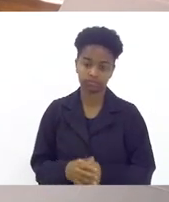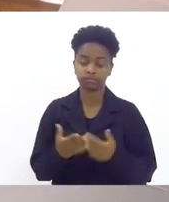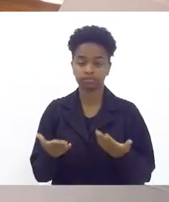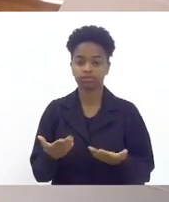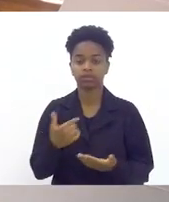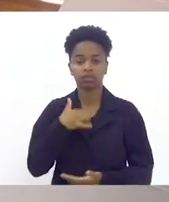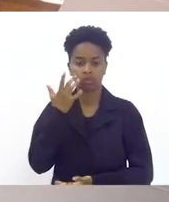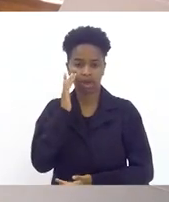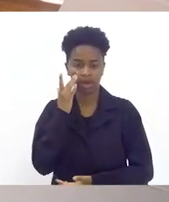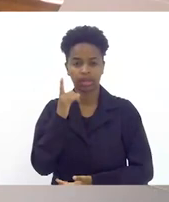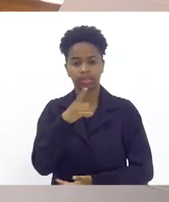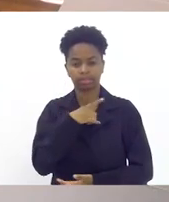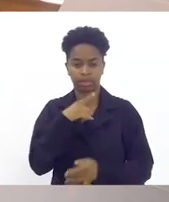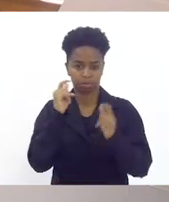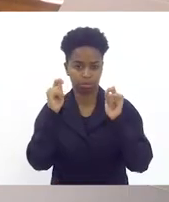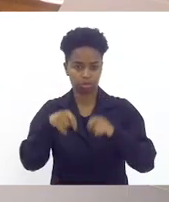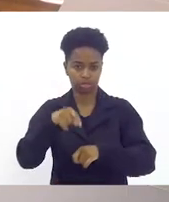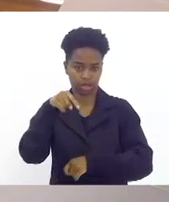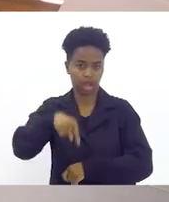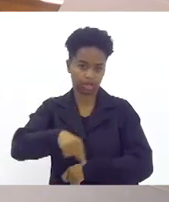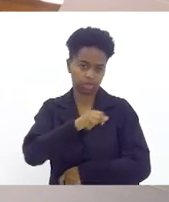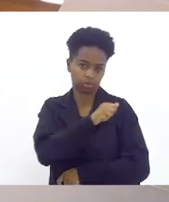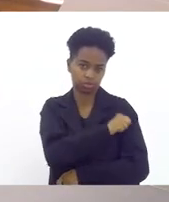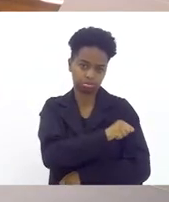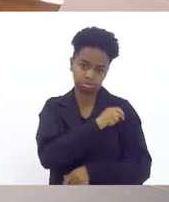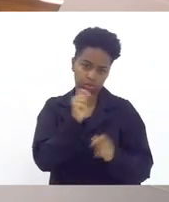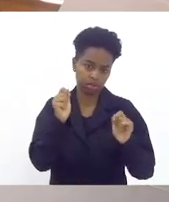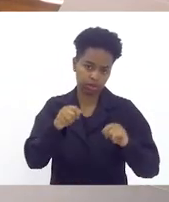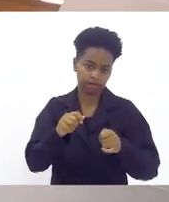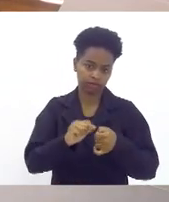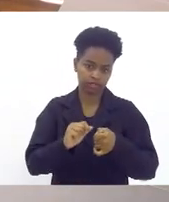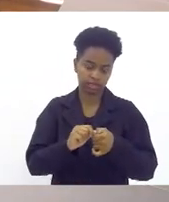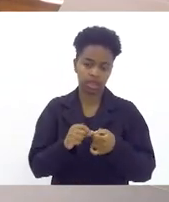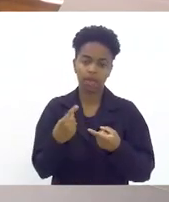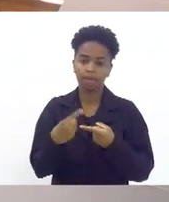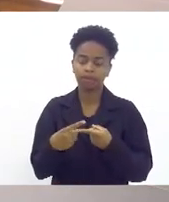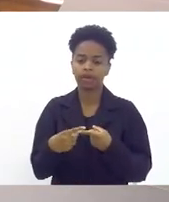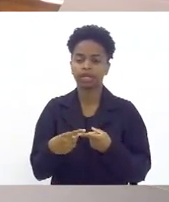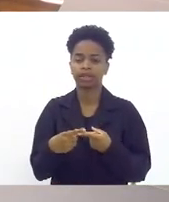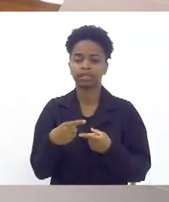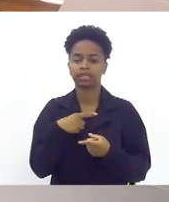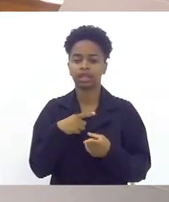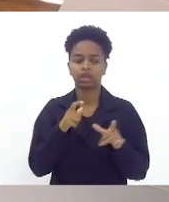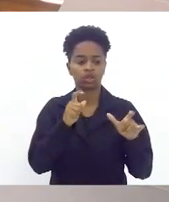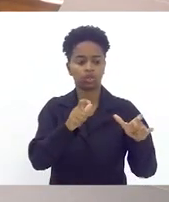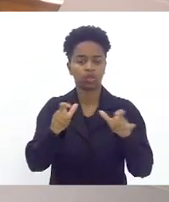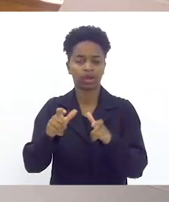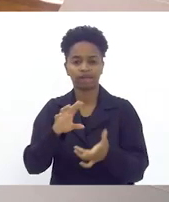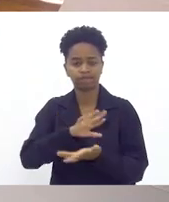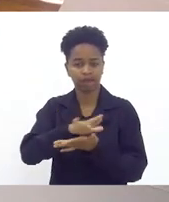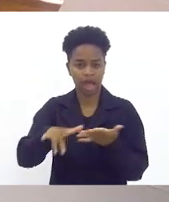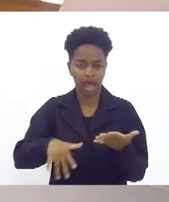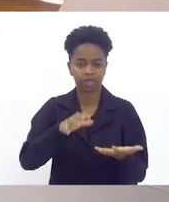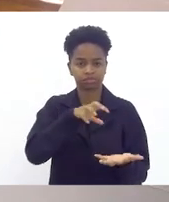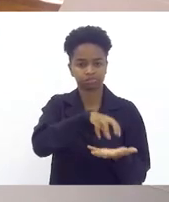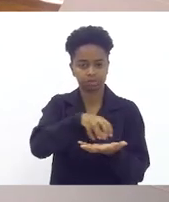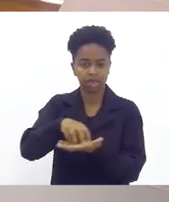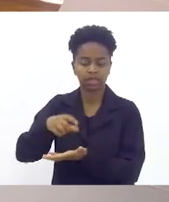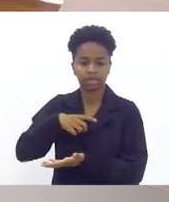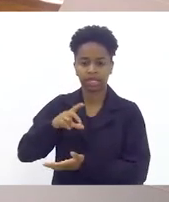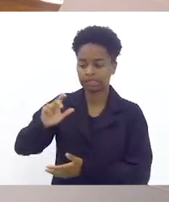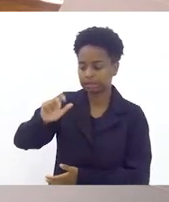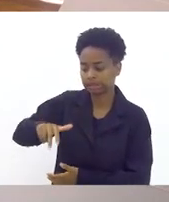que tem bastante potencial aqui no estado para para isso a gente já tem várias unidades de conservação trilhas demarcadas